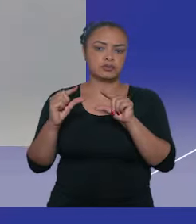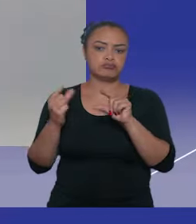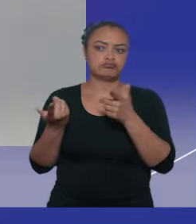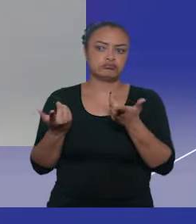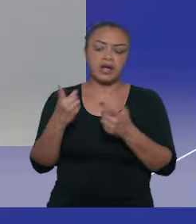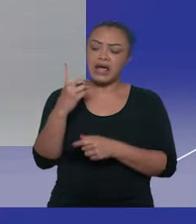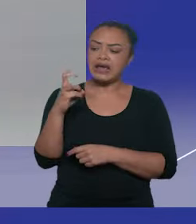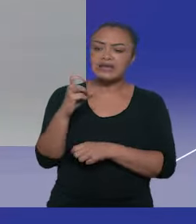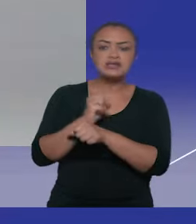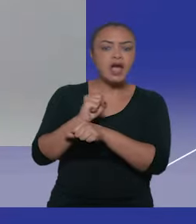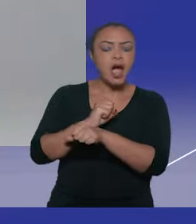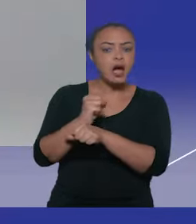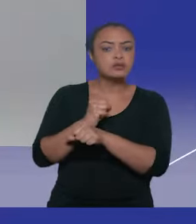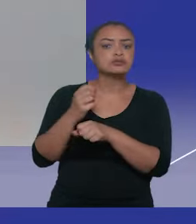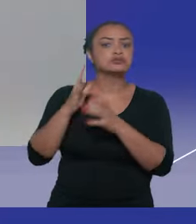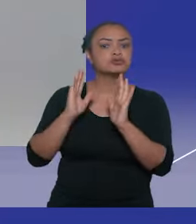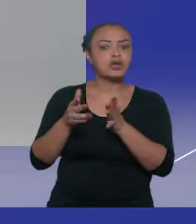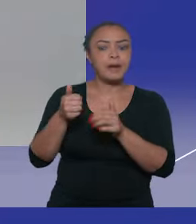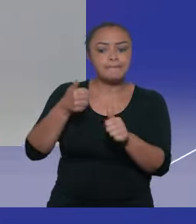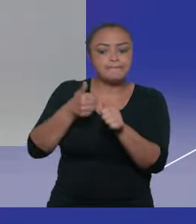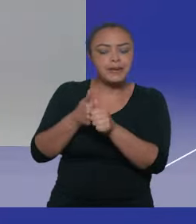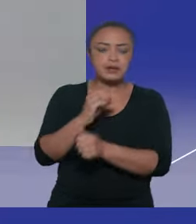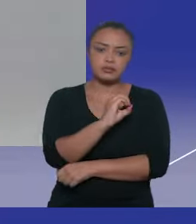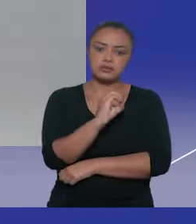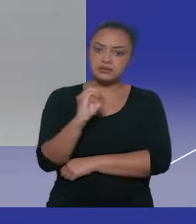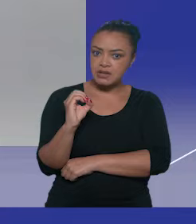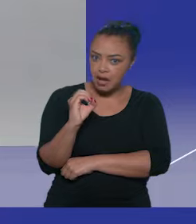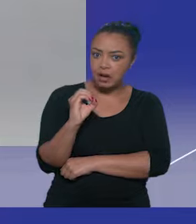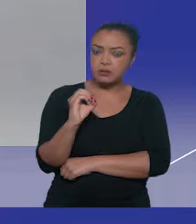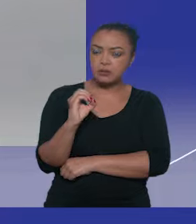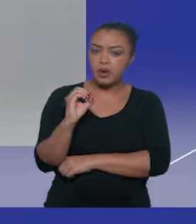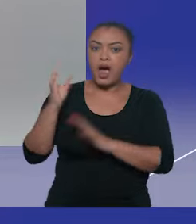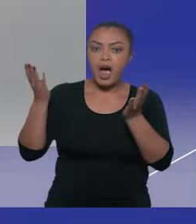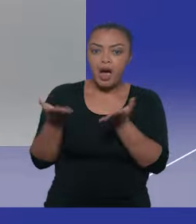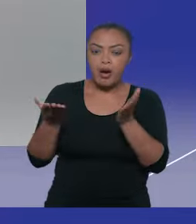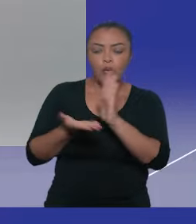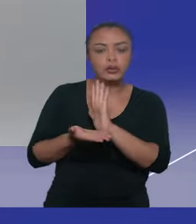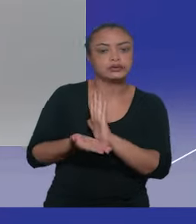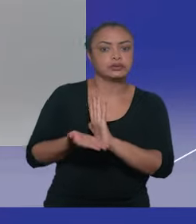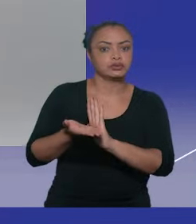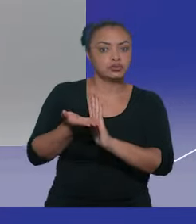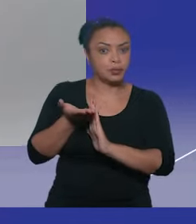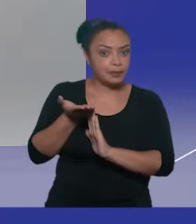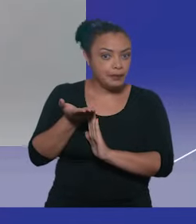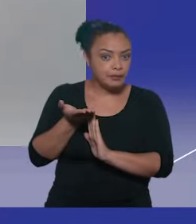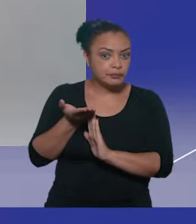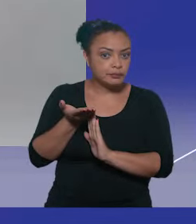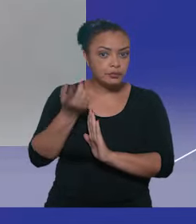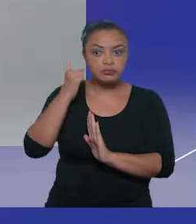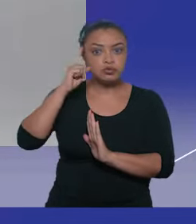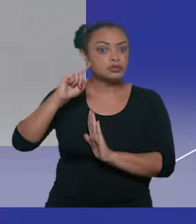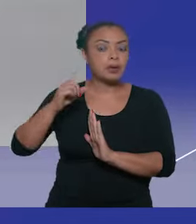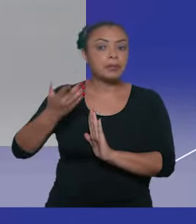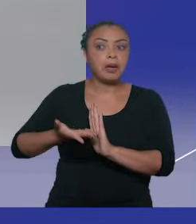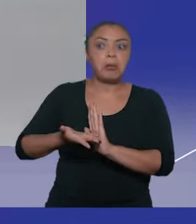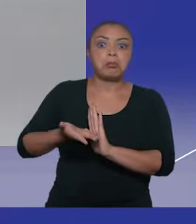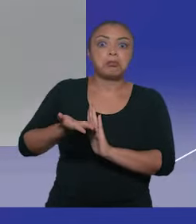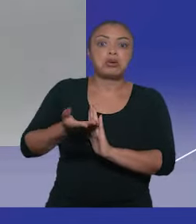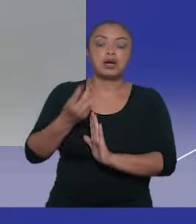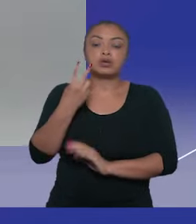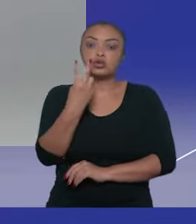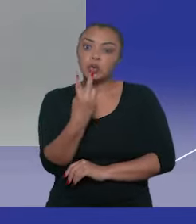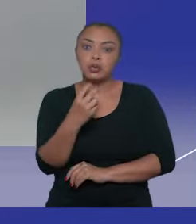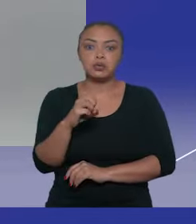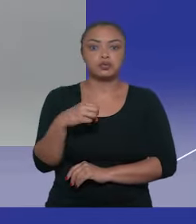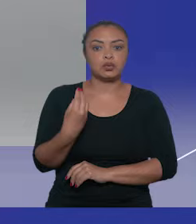quase 15 anos com a taxa de juros perto de zero. Zero. Agora a gente está subindo a taxa de juros, né? A gente não sabia para onde,